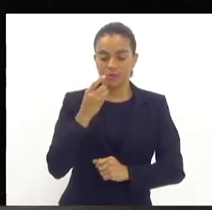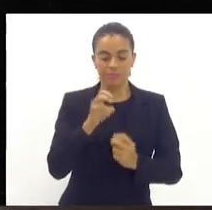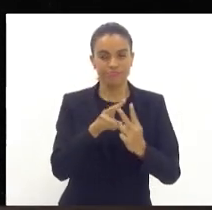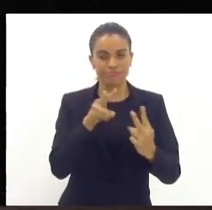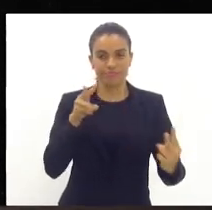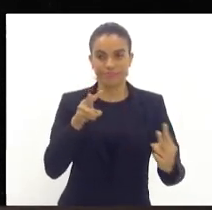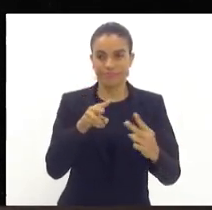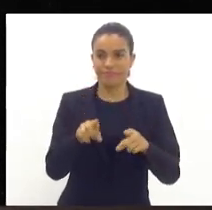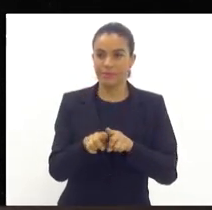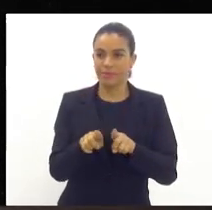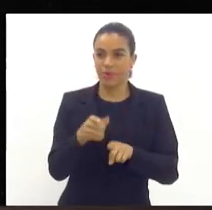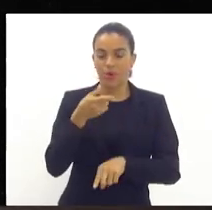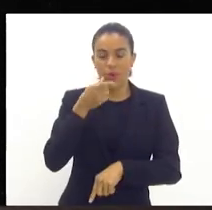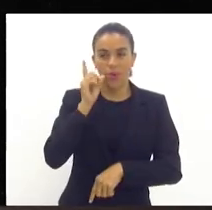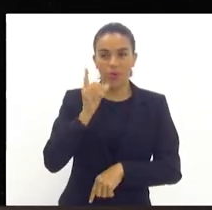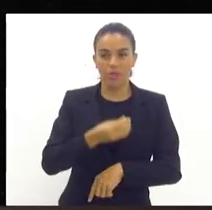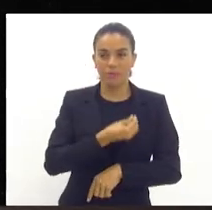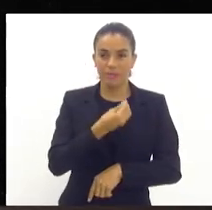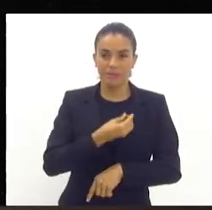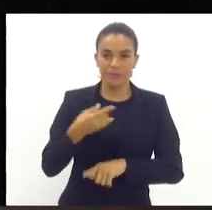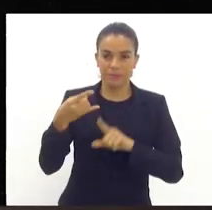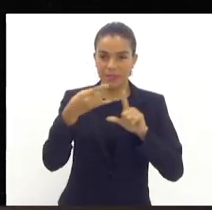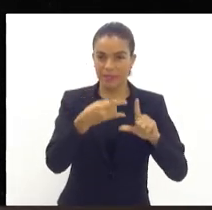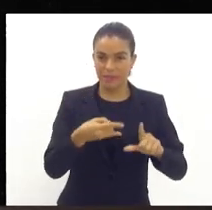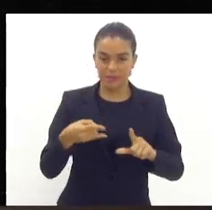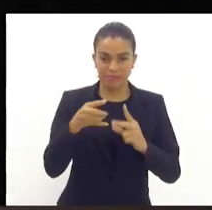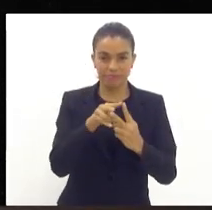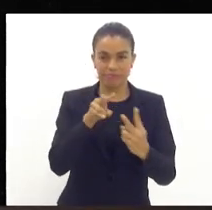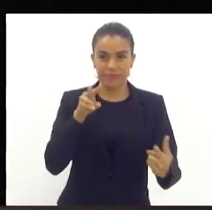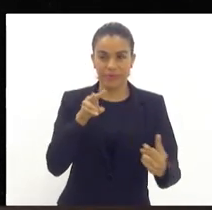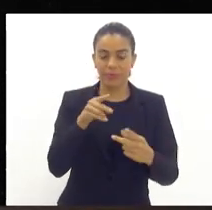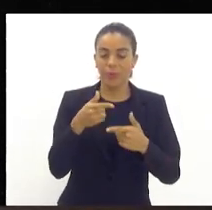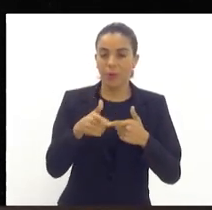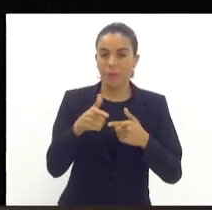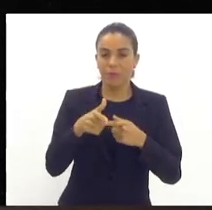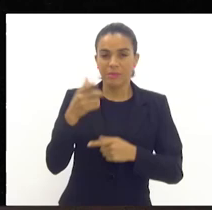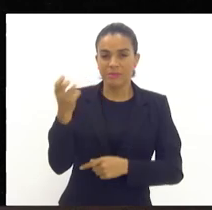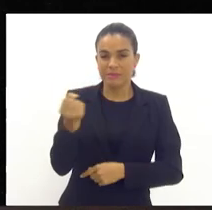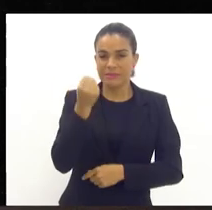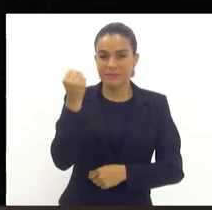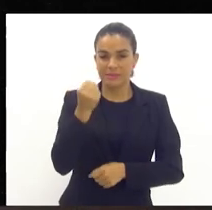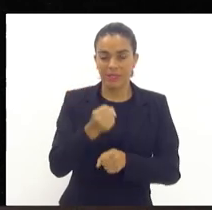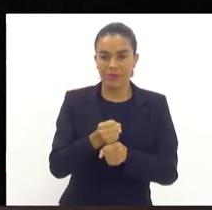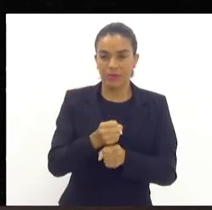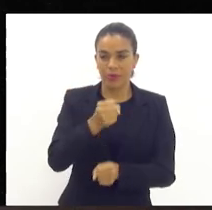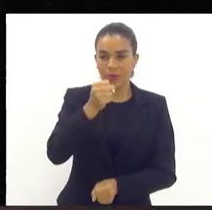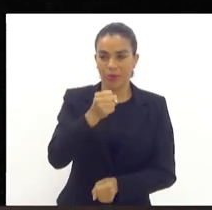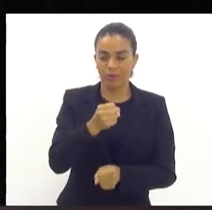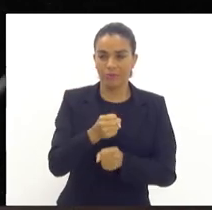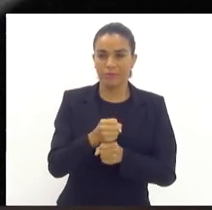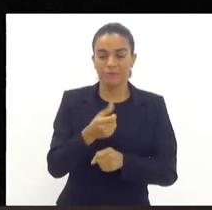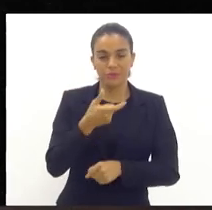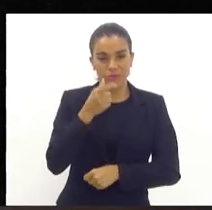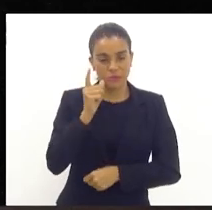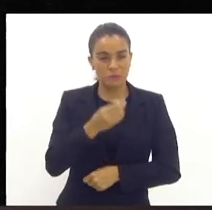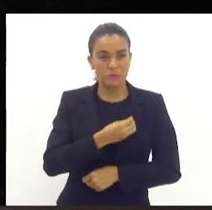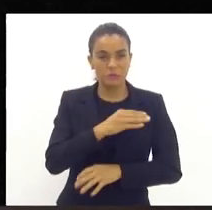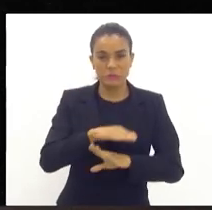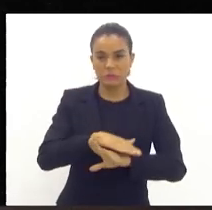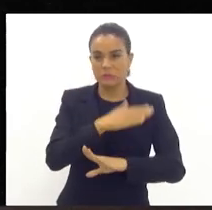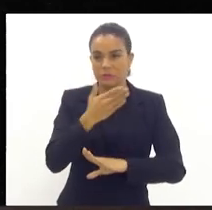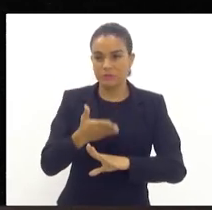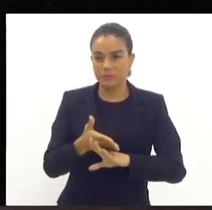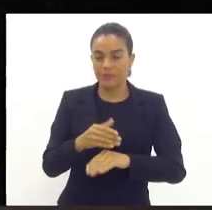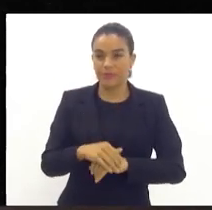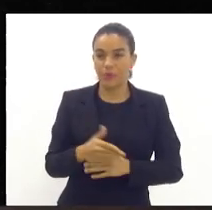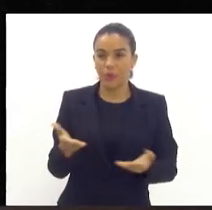sessão remotamente, que eu estava com um problema sério de coluna, mas participei de toda a sessão do dia de ontem. O que me traz aqui